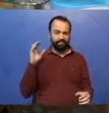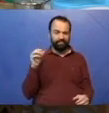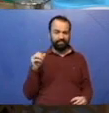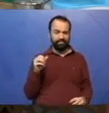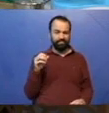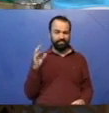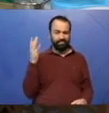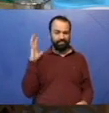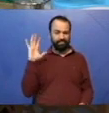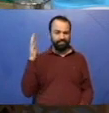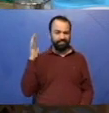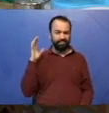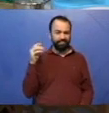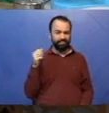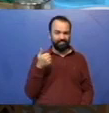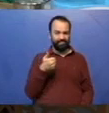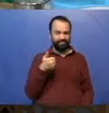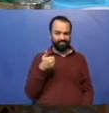parabéns.